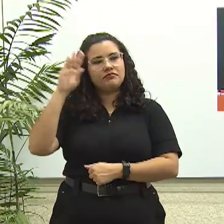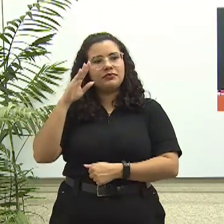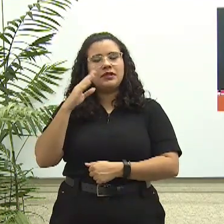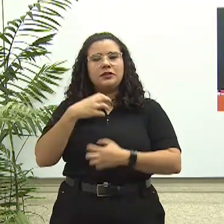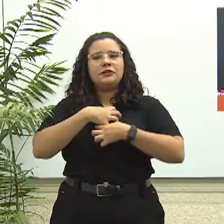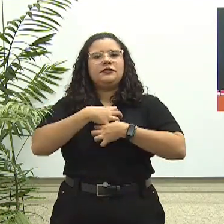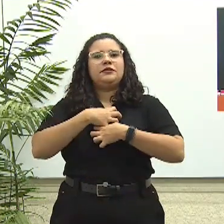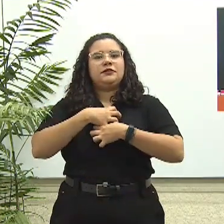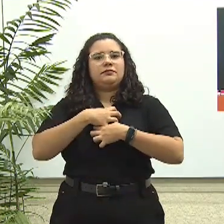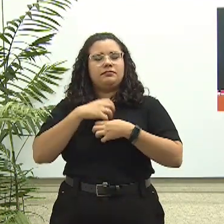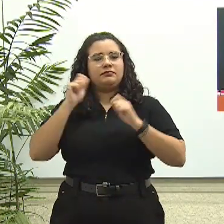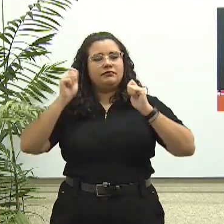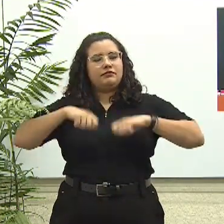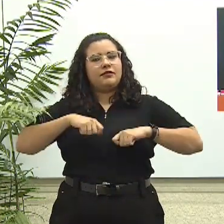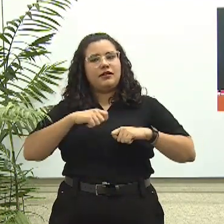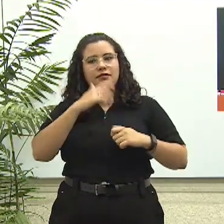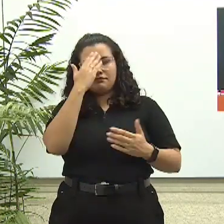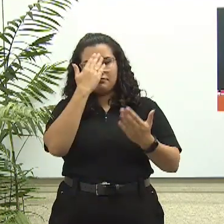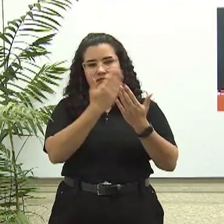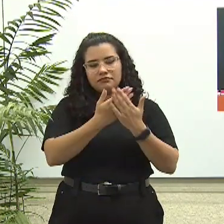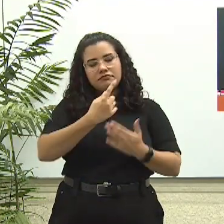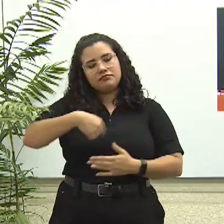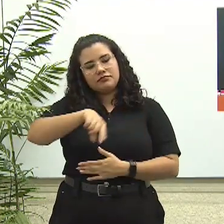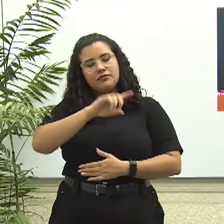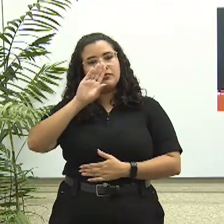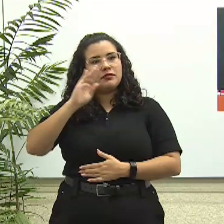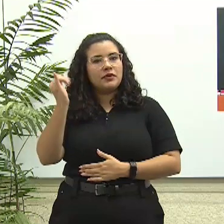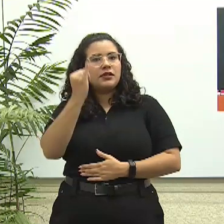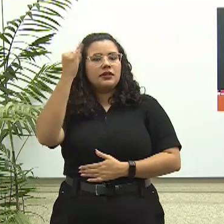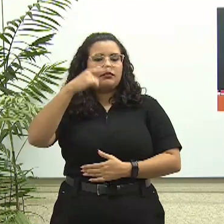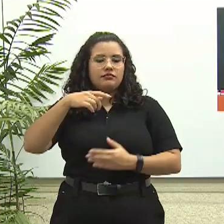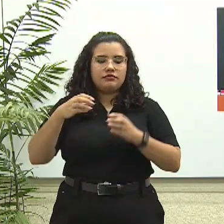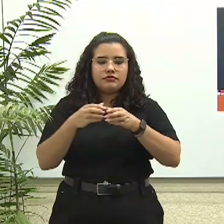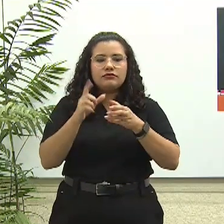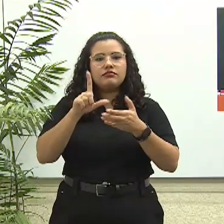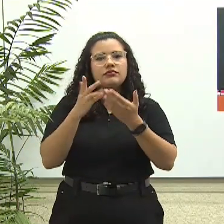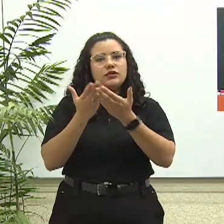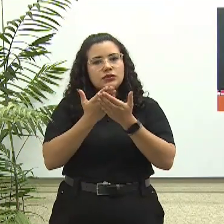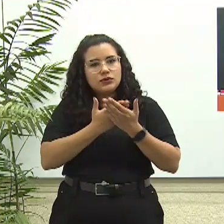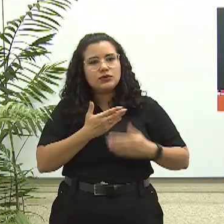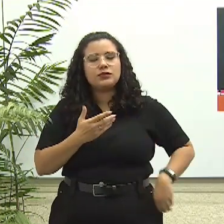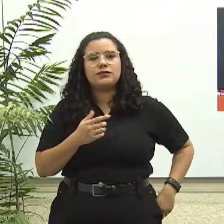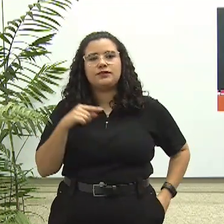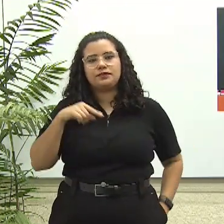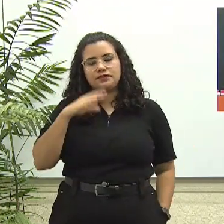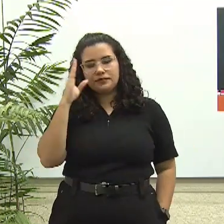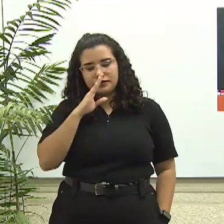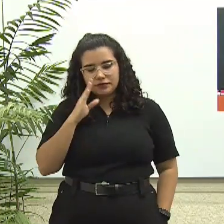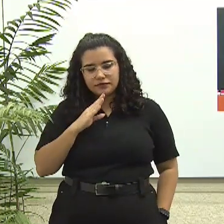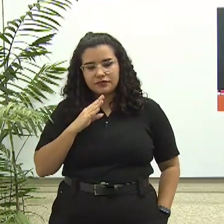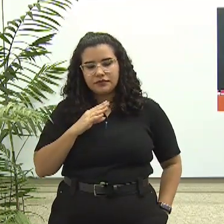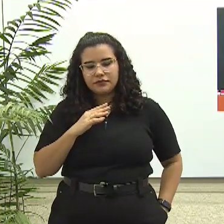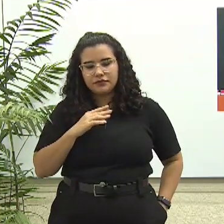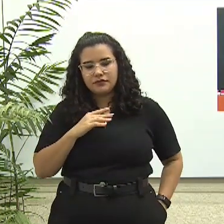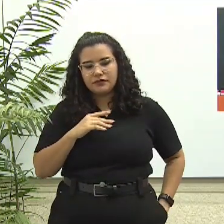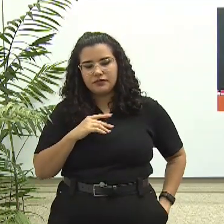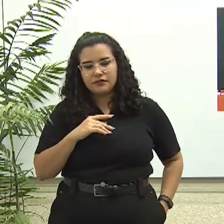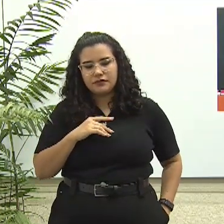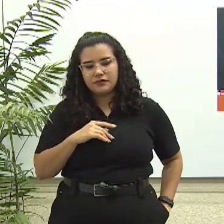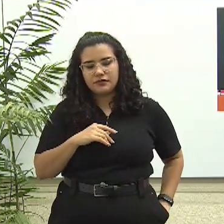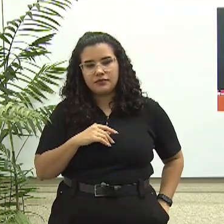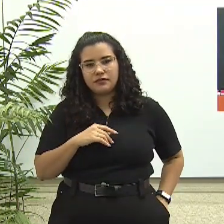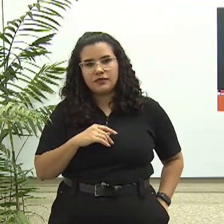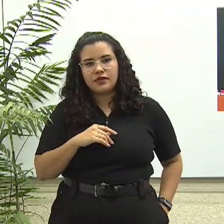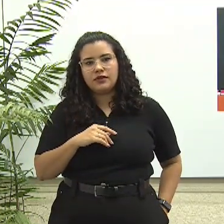é é um pessoa muito importante para esse campo de de estudos aqui eh no Brasil e bom é uma